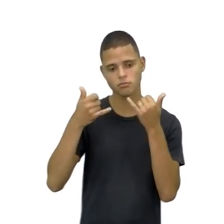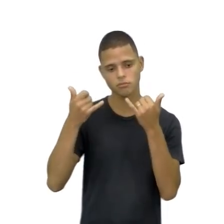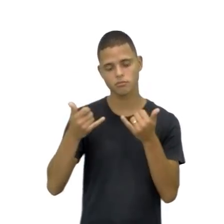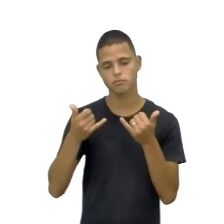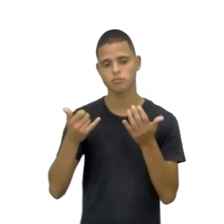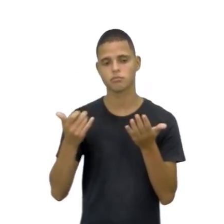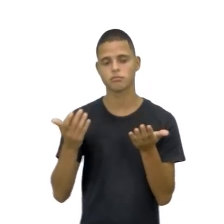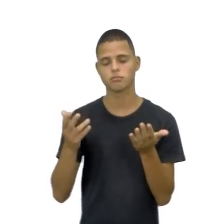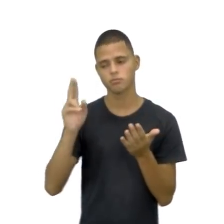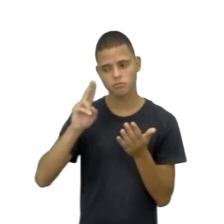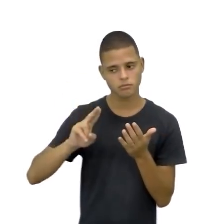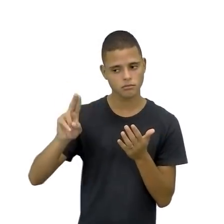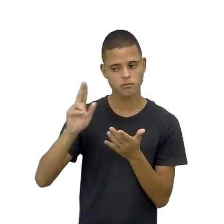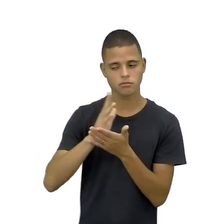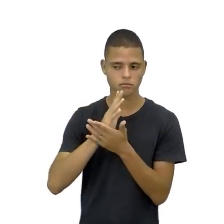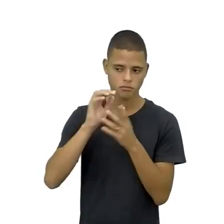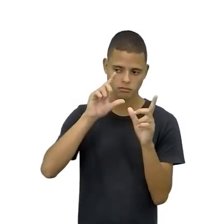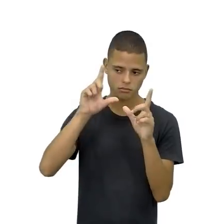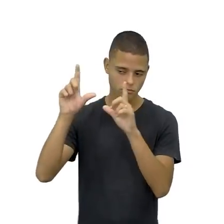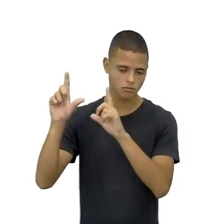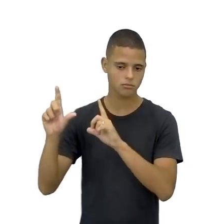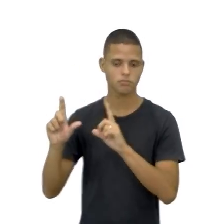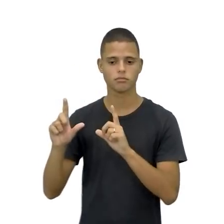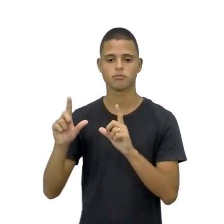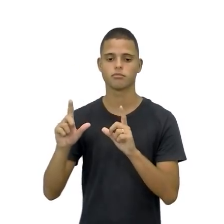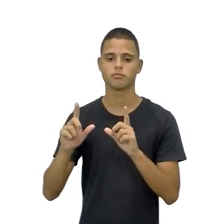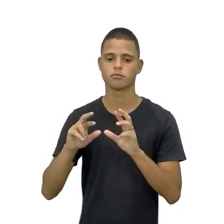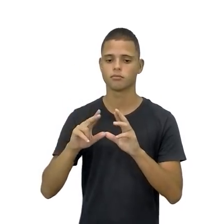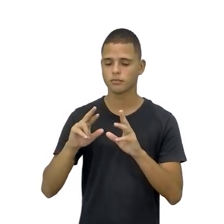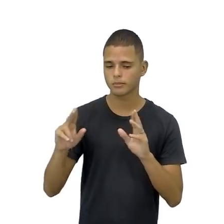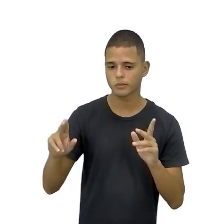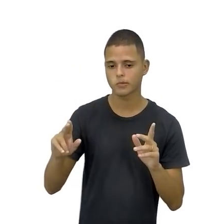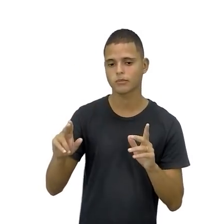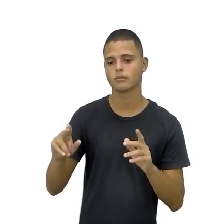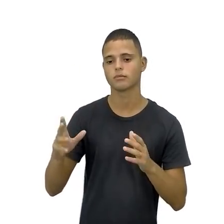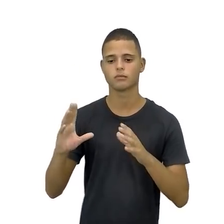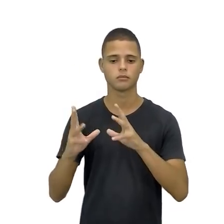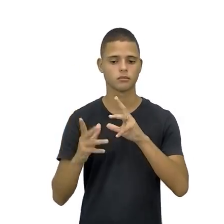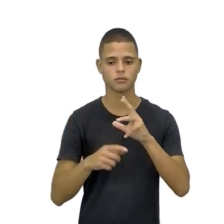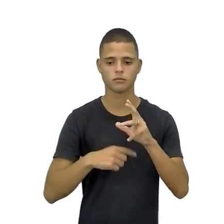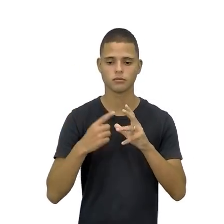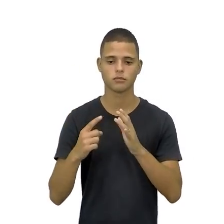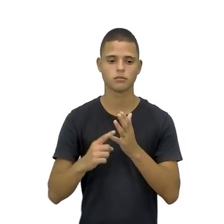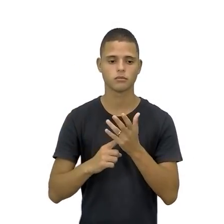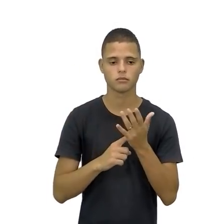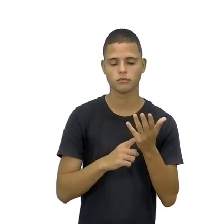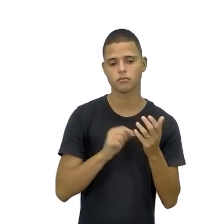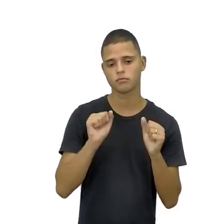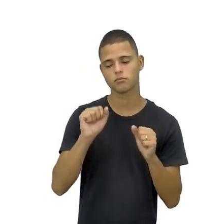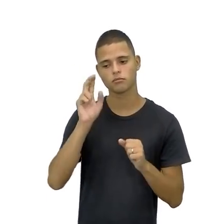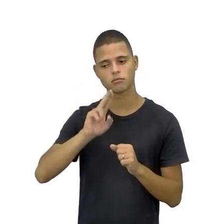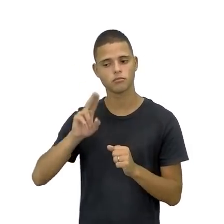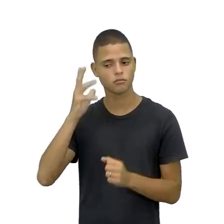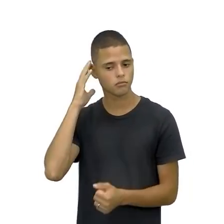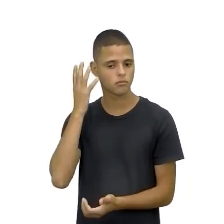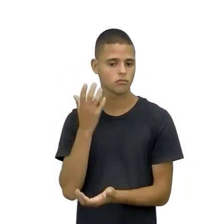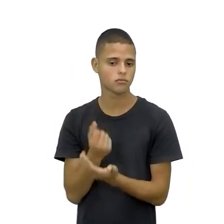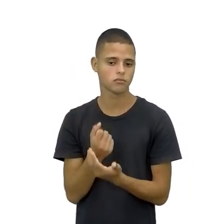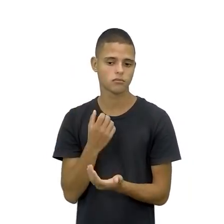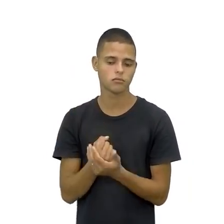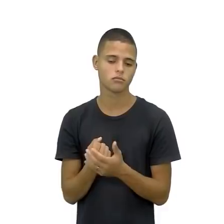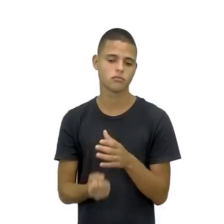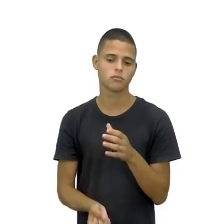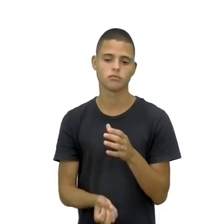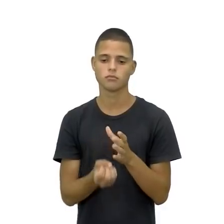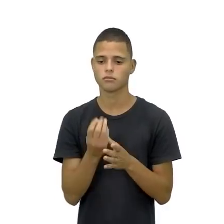informativas, e os alunos já estão bastante agora atuantes, né, nesse mundo tecnológico, podcasts, eles muitas vezes gostam de